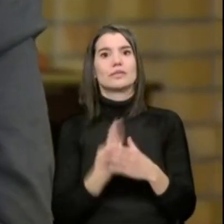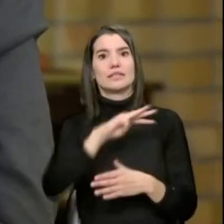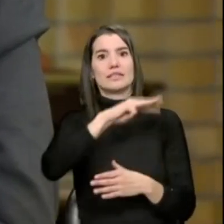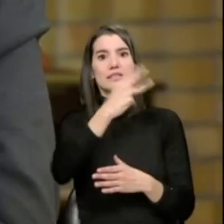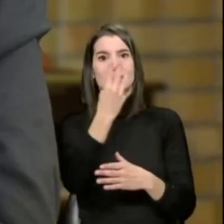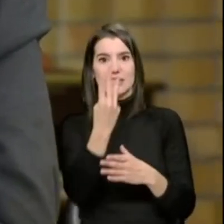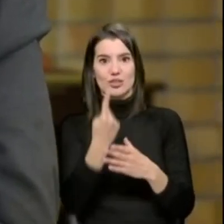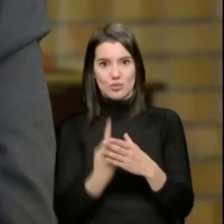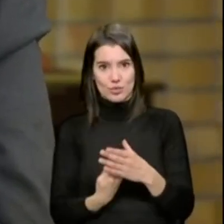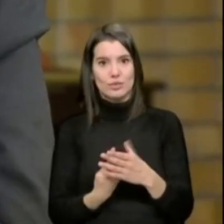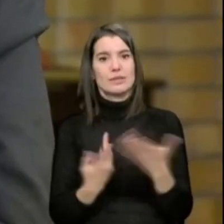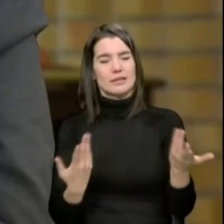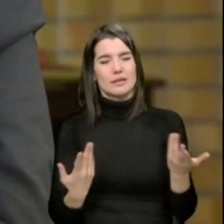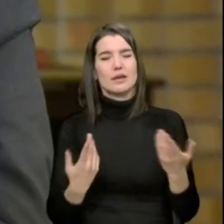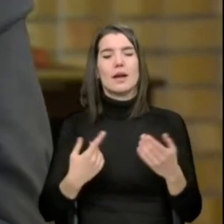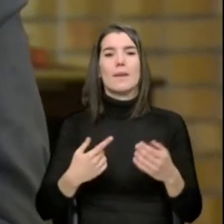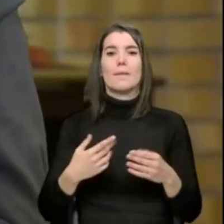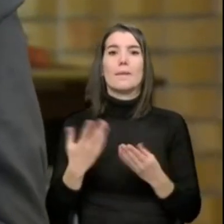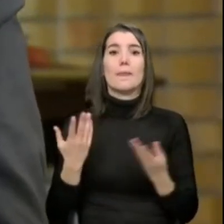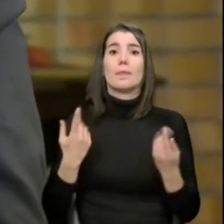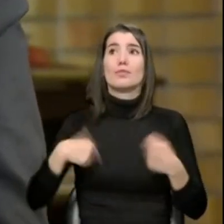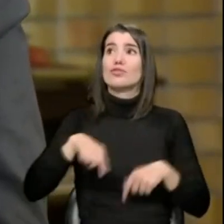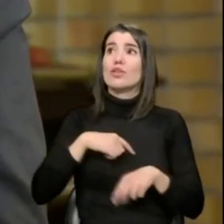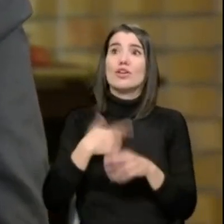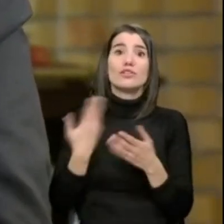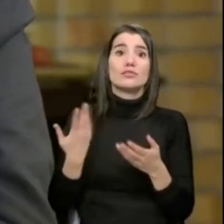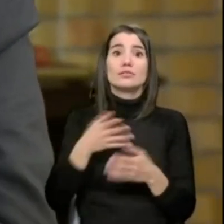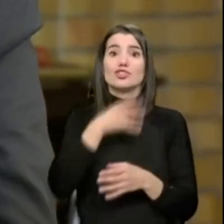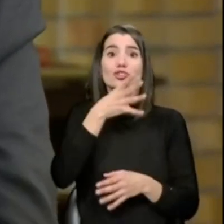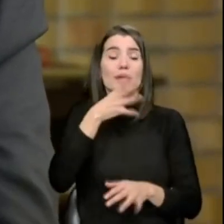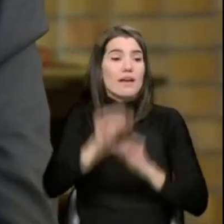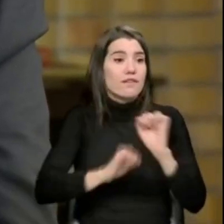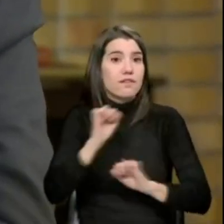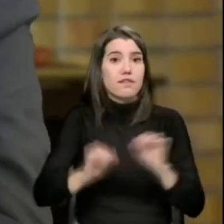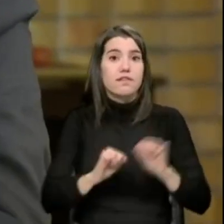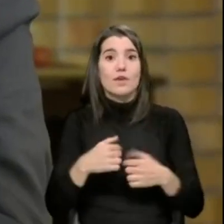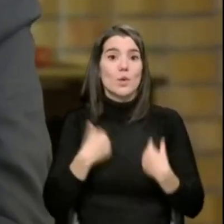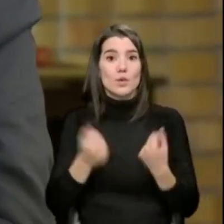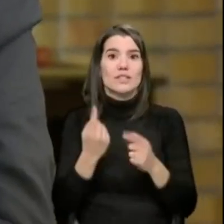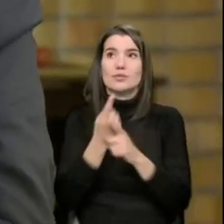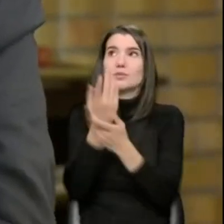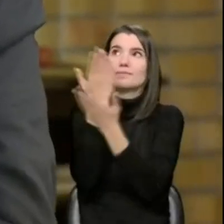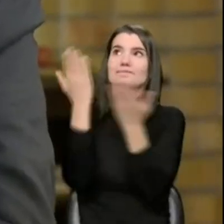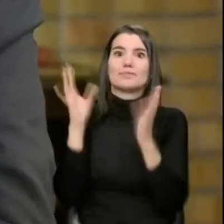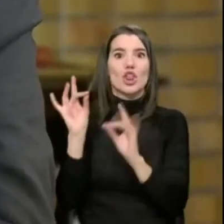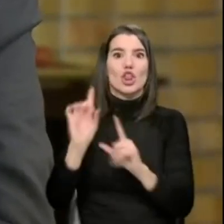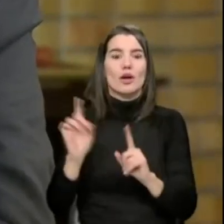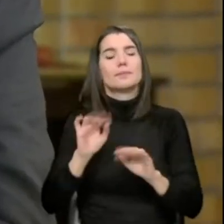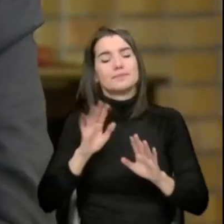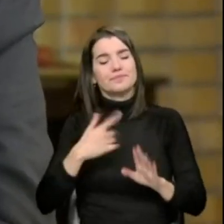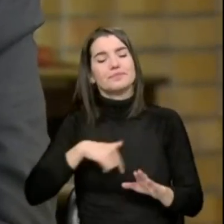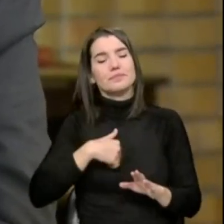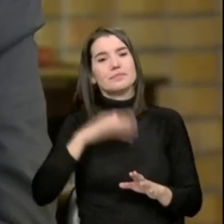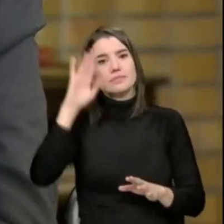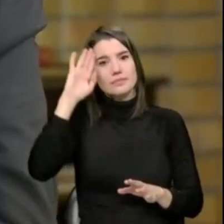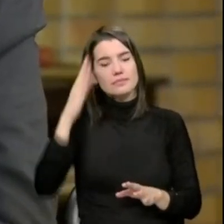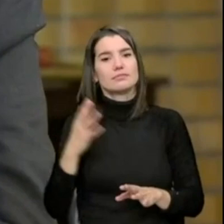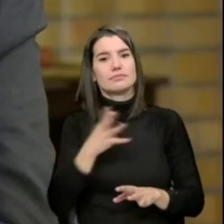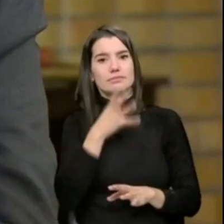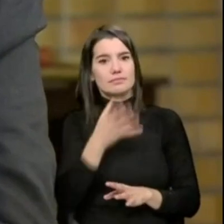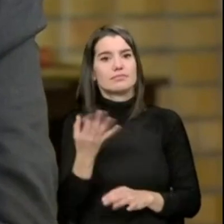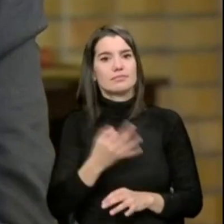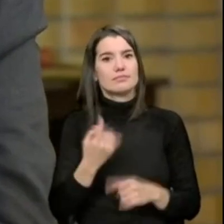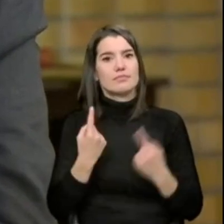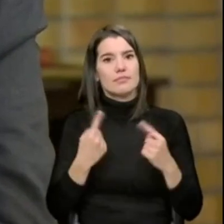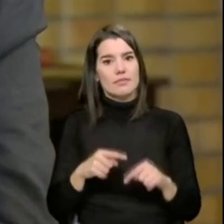transcendente, não conseguimos descrever totalmente, mas conseguimos reconhecer que há aqui uma grelha